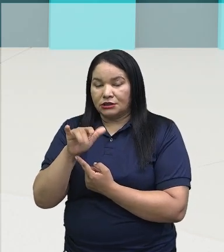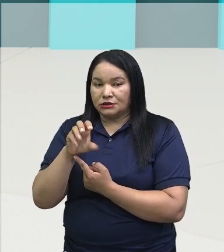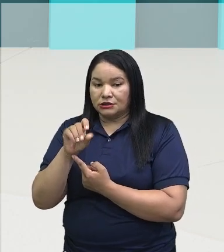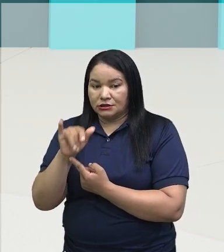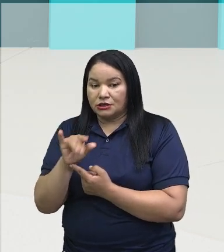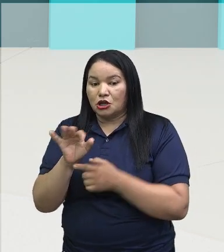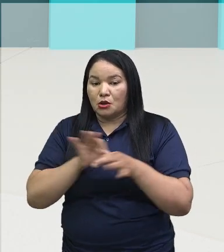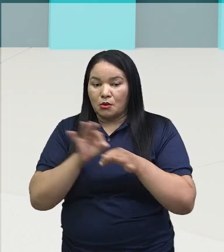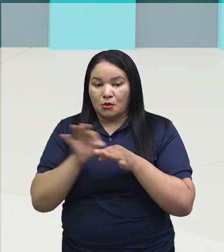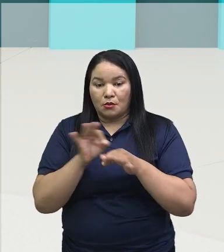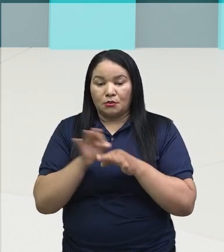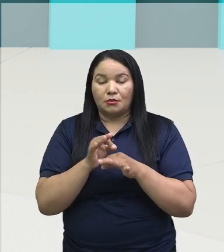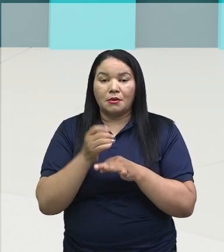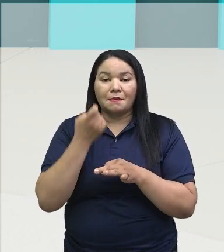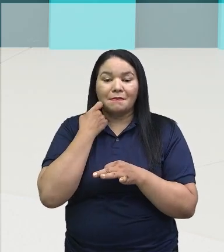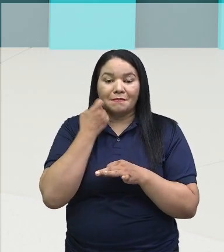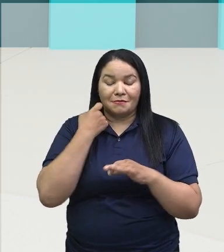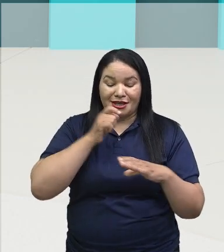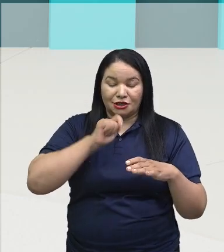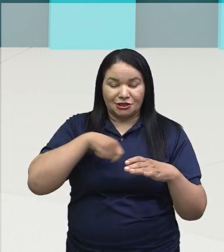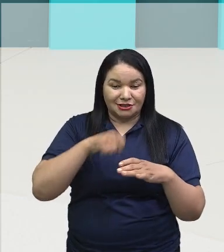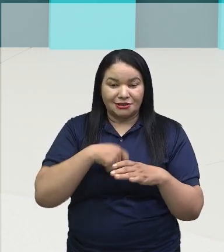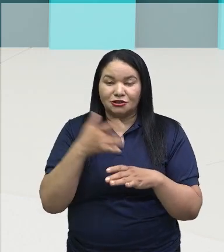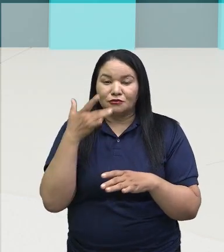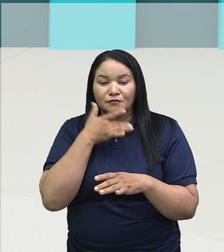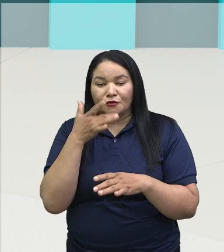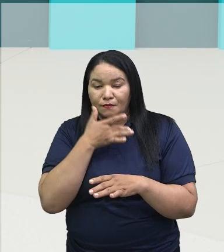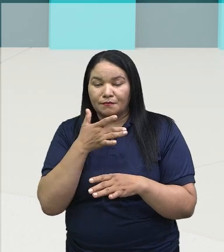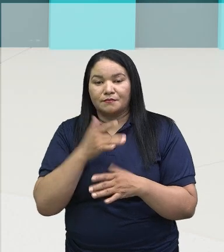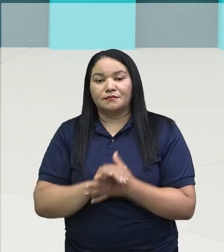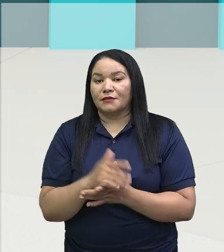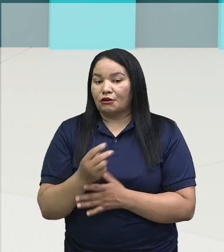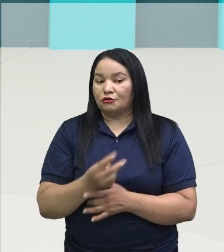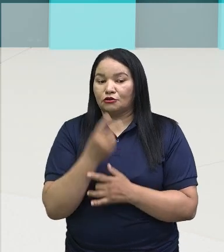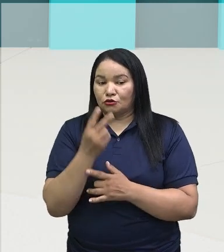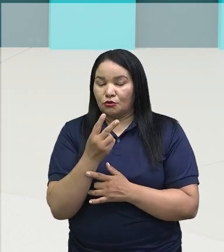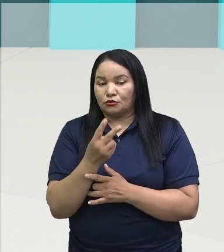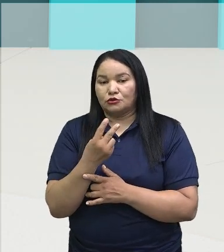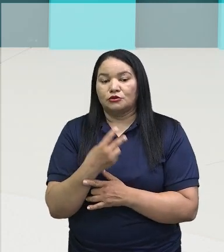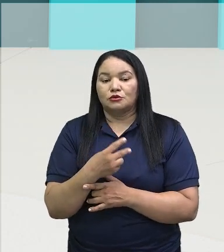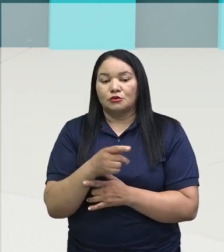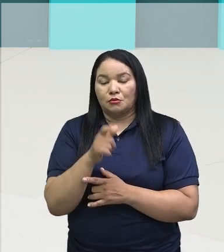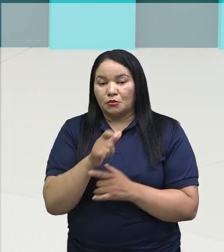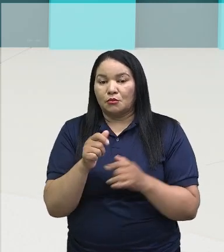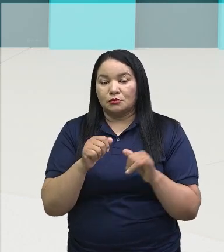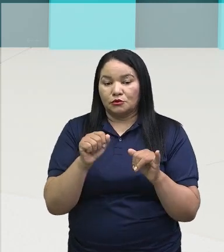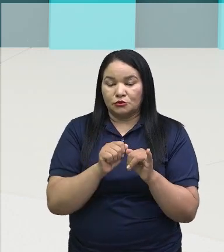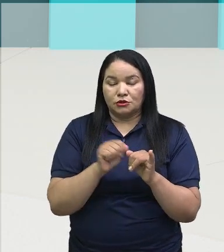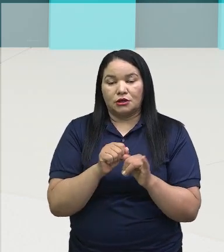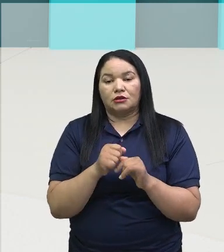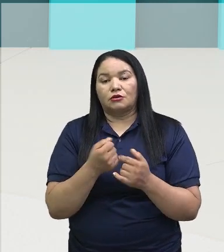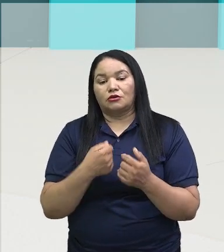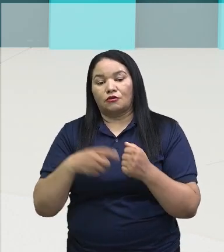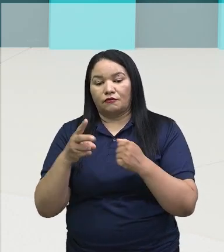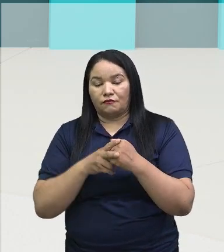tem o sujeito Sheila e de Nancy. Então, tem dois núcleos, o verbo deverá ficar no plural.